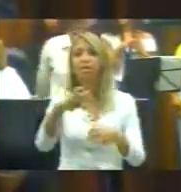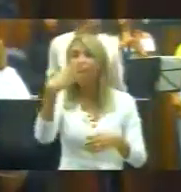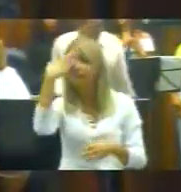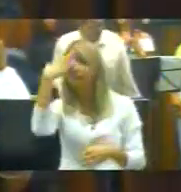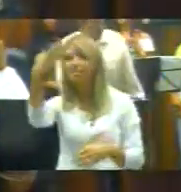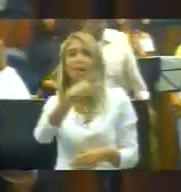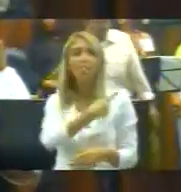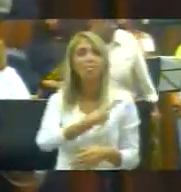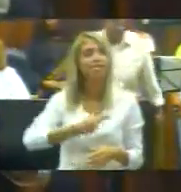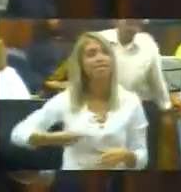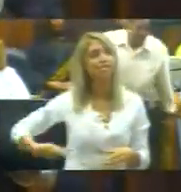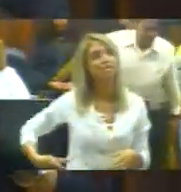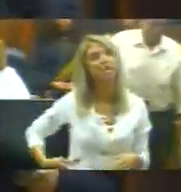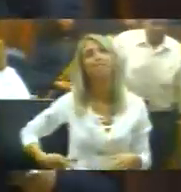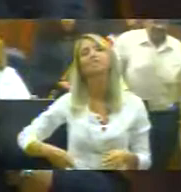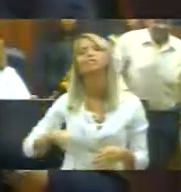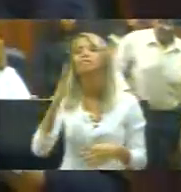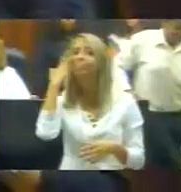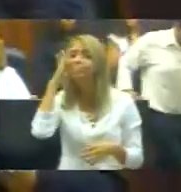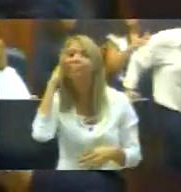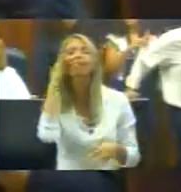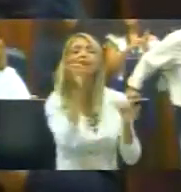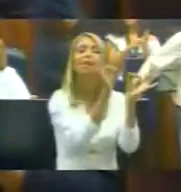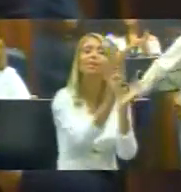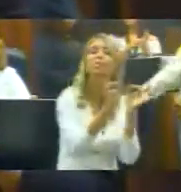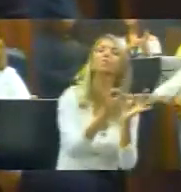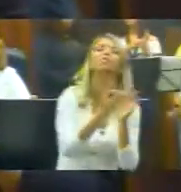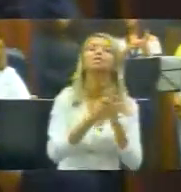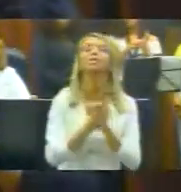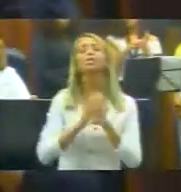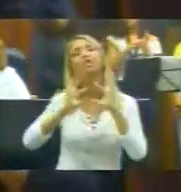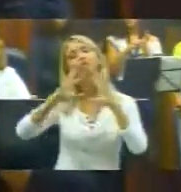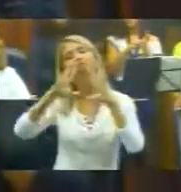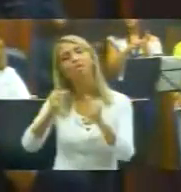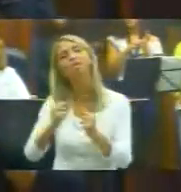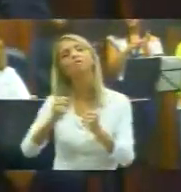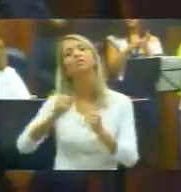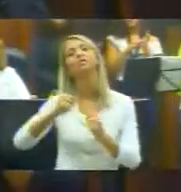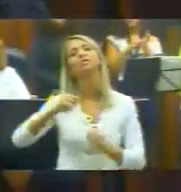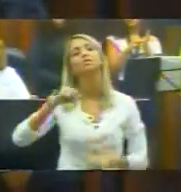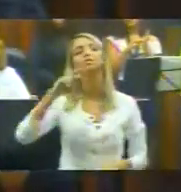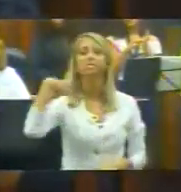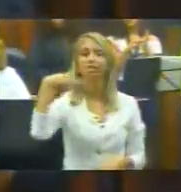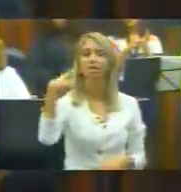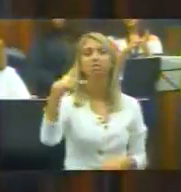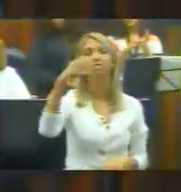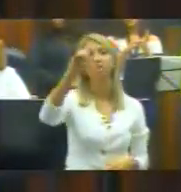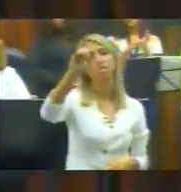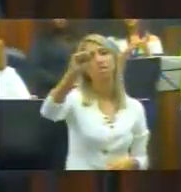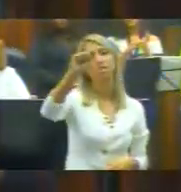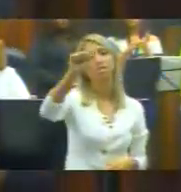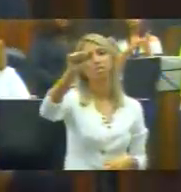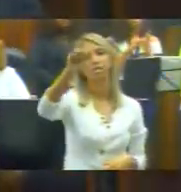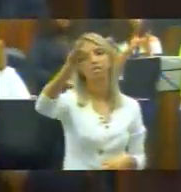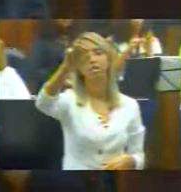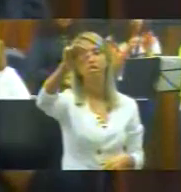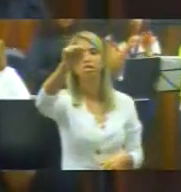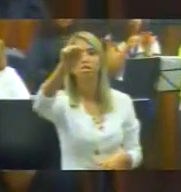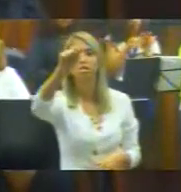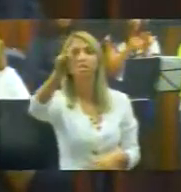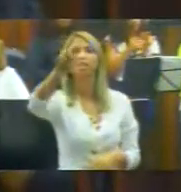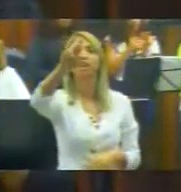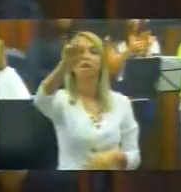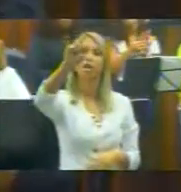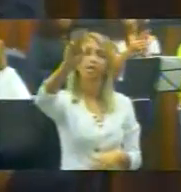que abraçou o projeto, juntamente com os nobres vereadores, o Oséias e o Rafael Peçanha, que esteve conosco, e